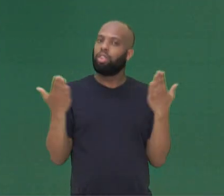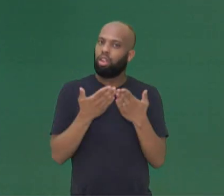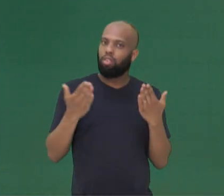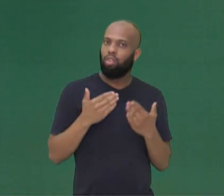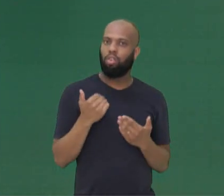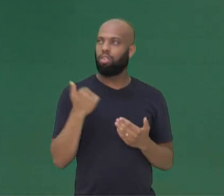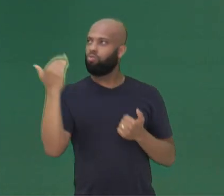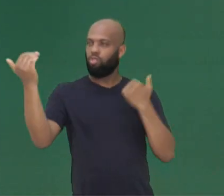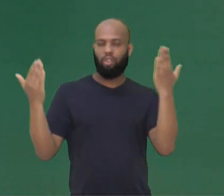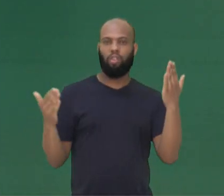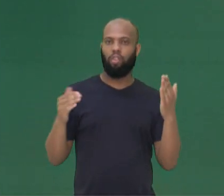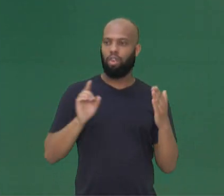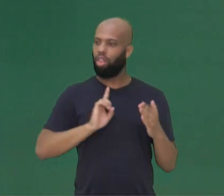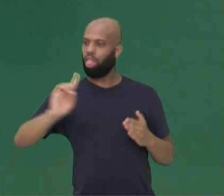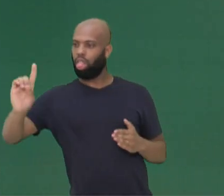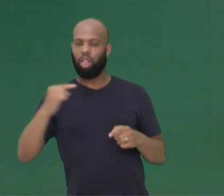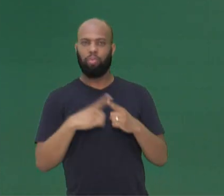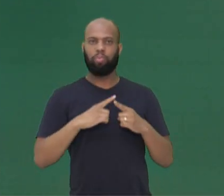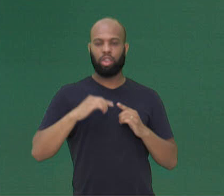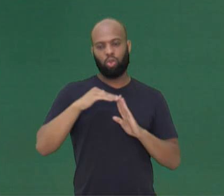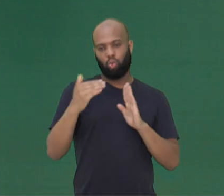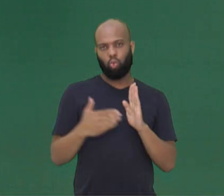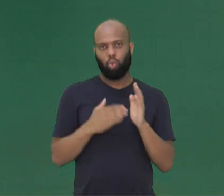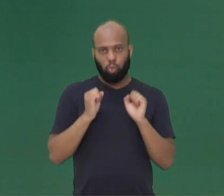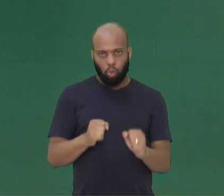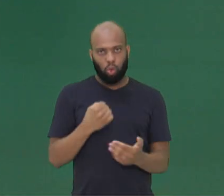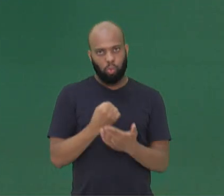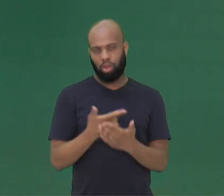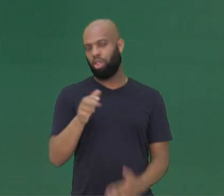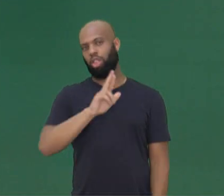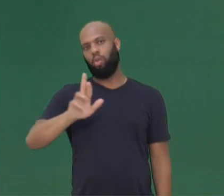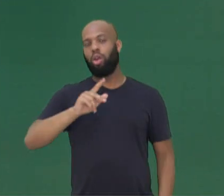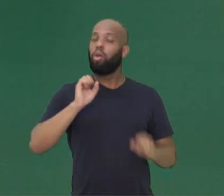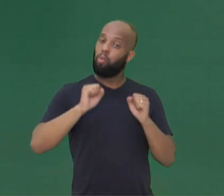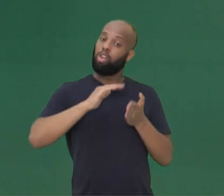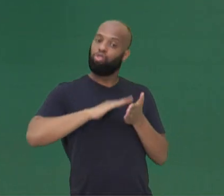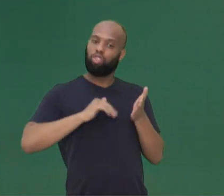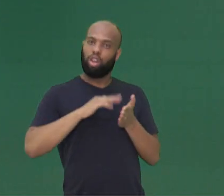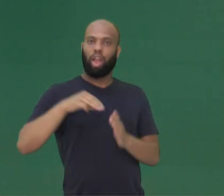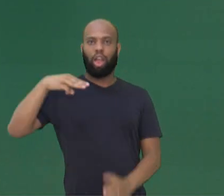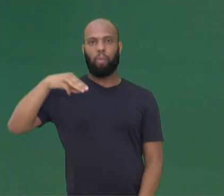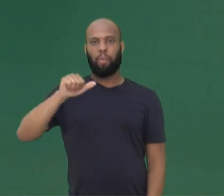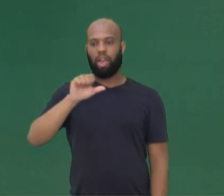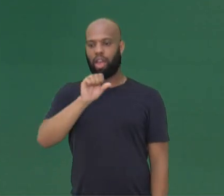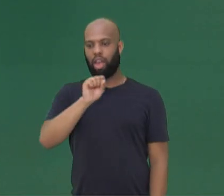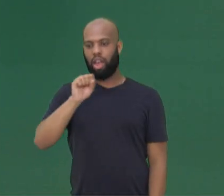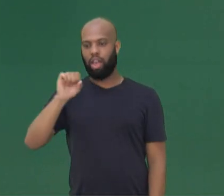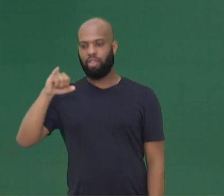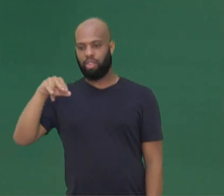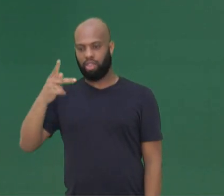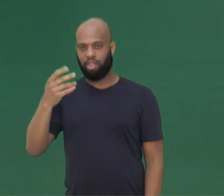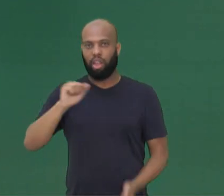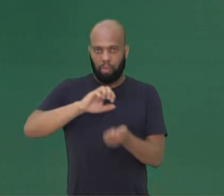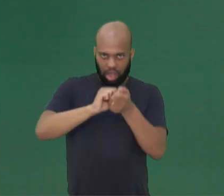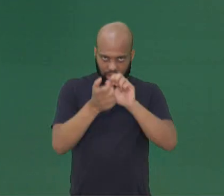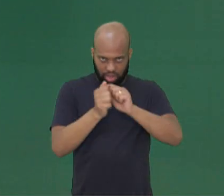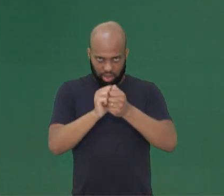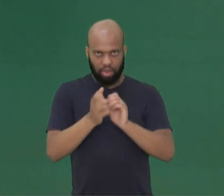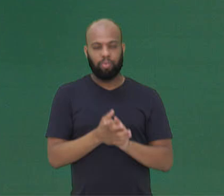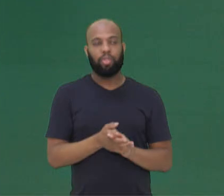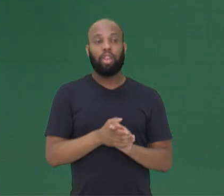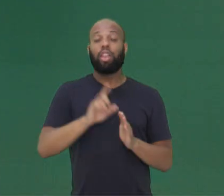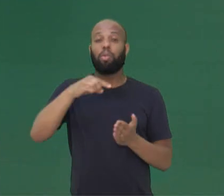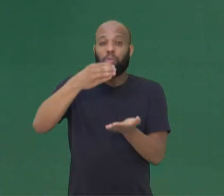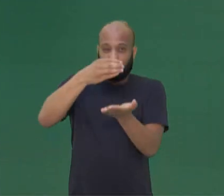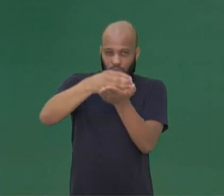de casa, nem todo mundo pode comprar, então a gente pode tirar esse material. 4. O que a gente faz? No copo